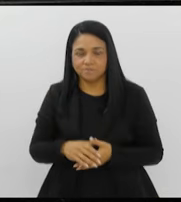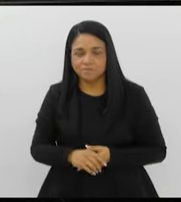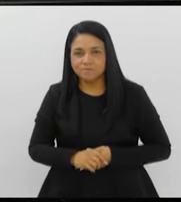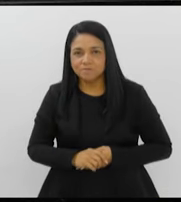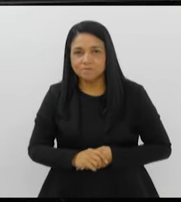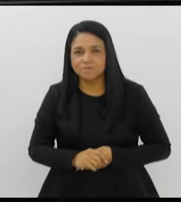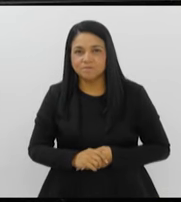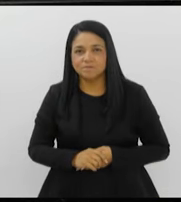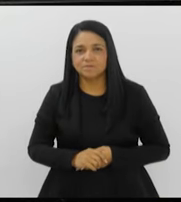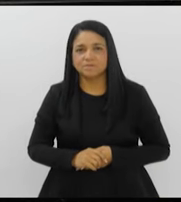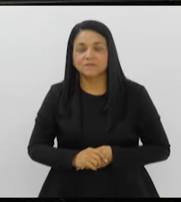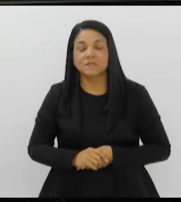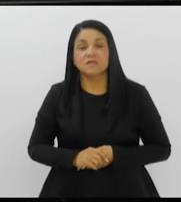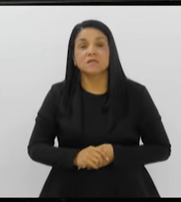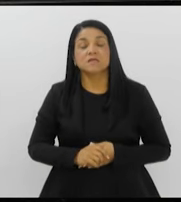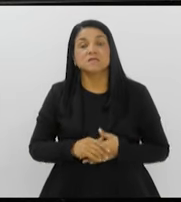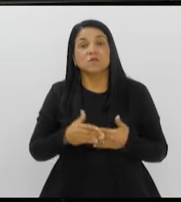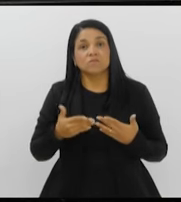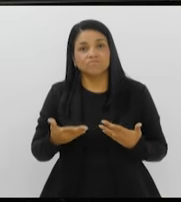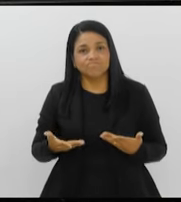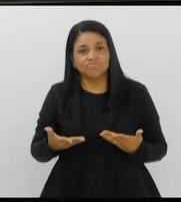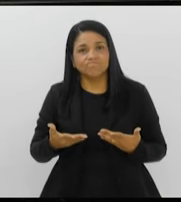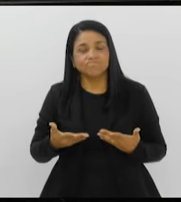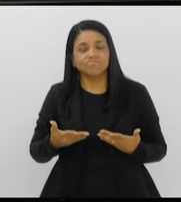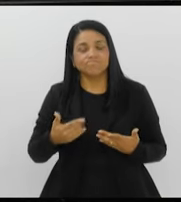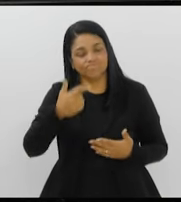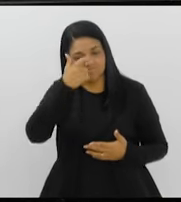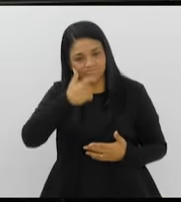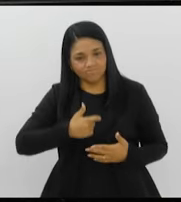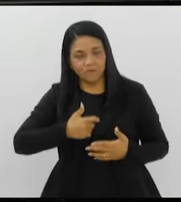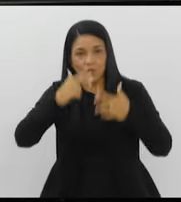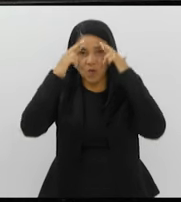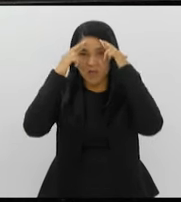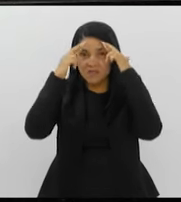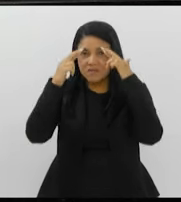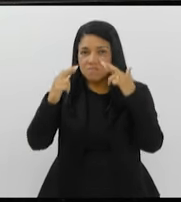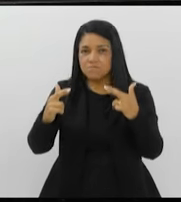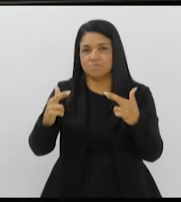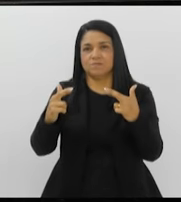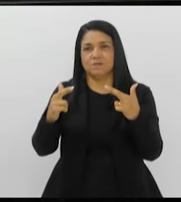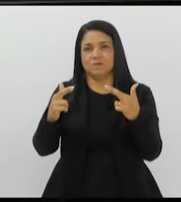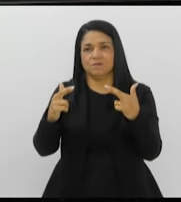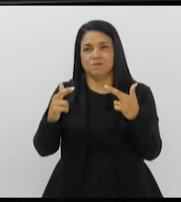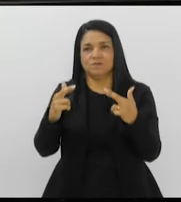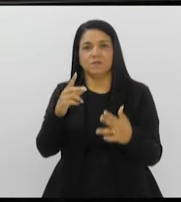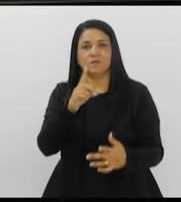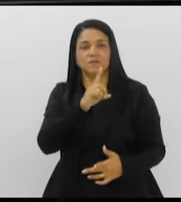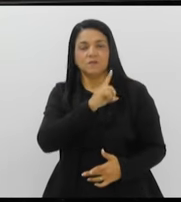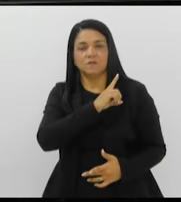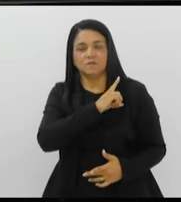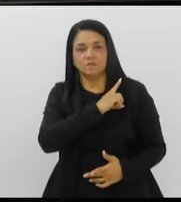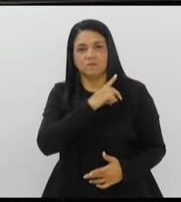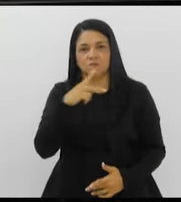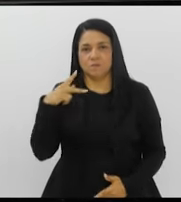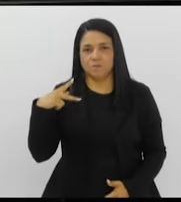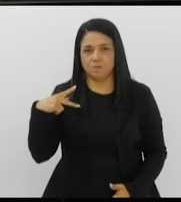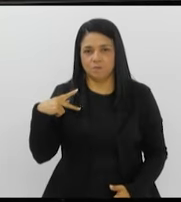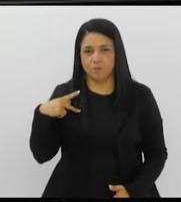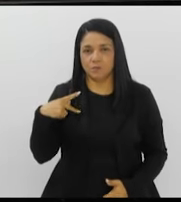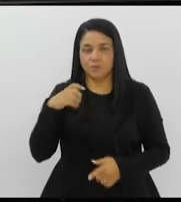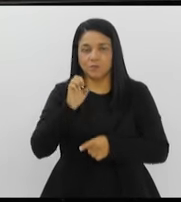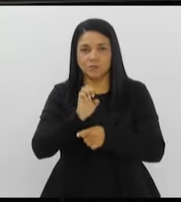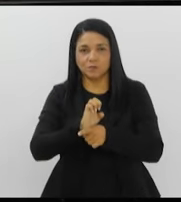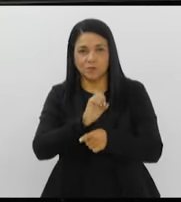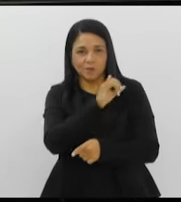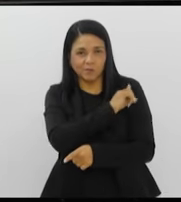Então fica aqui o meu imenso respeito pela Defensoria Pública do Estado